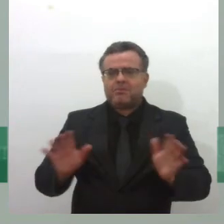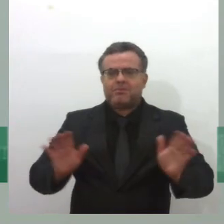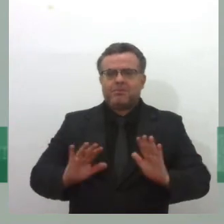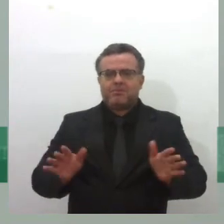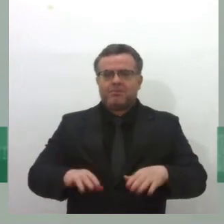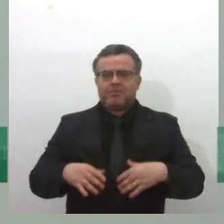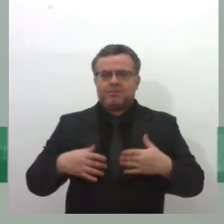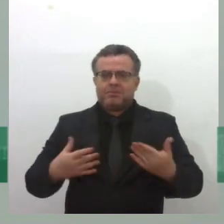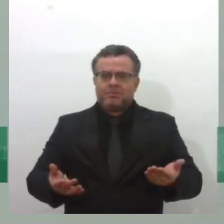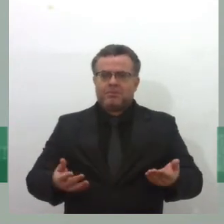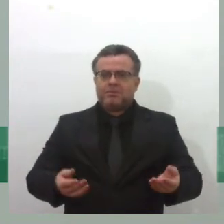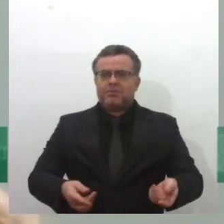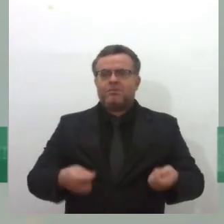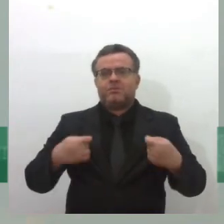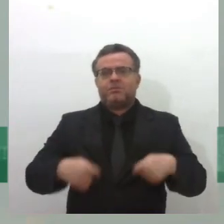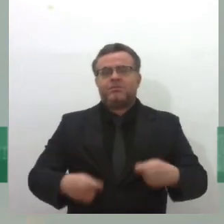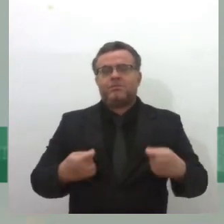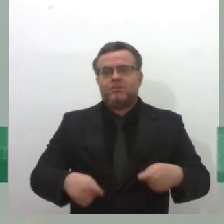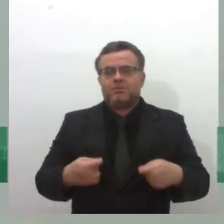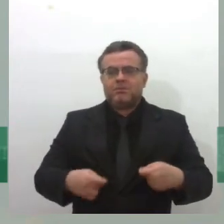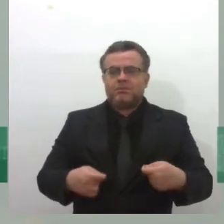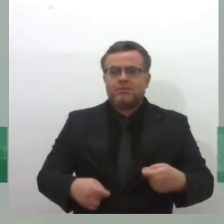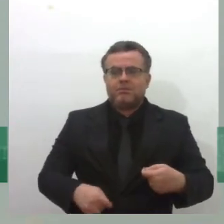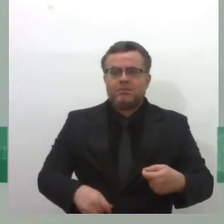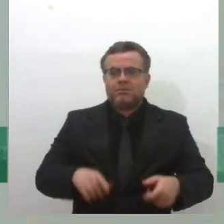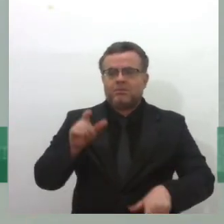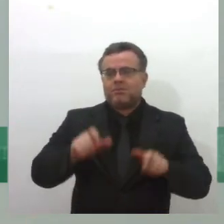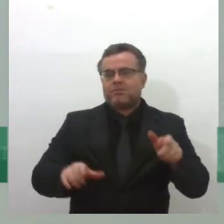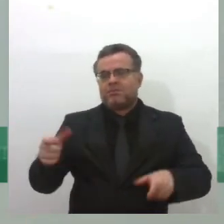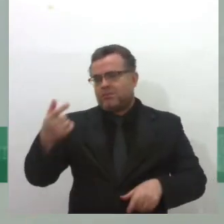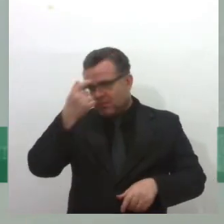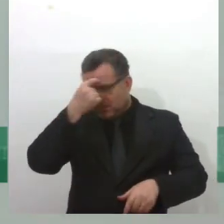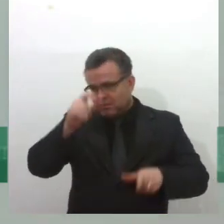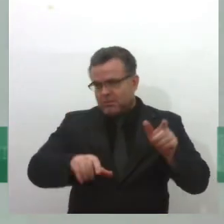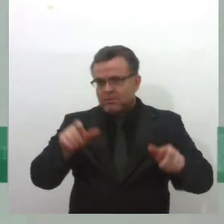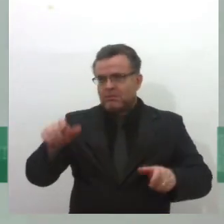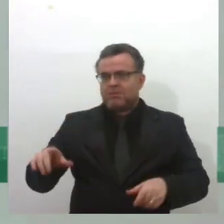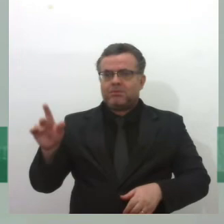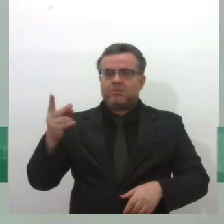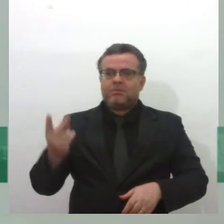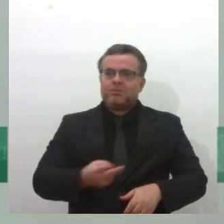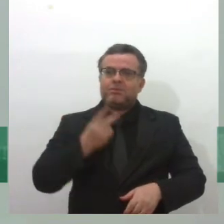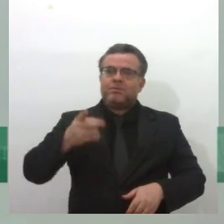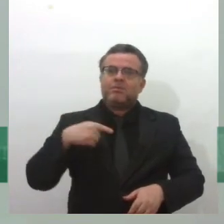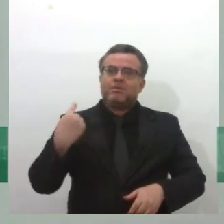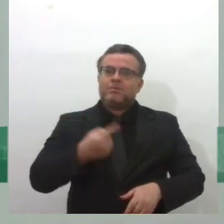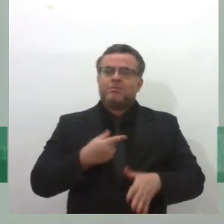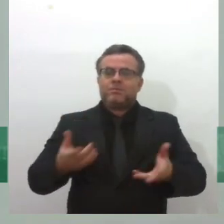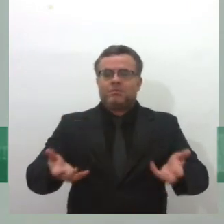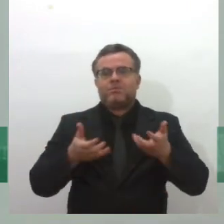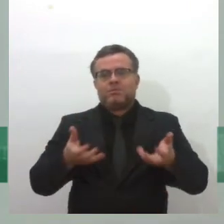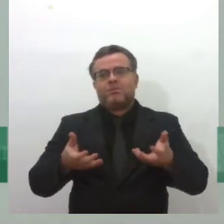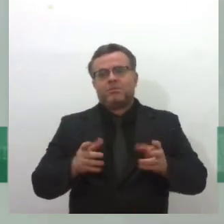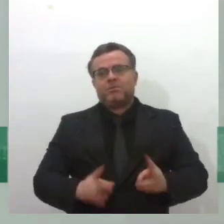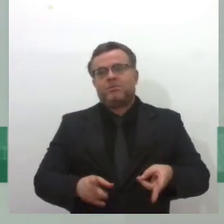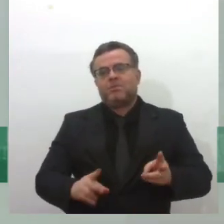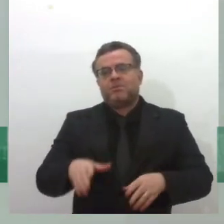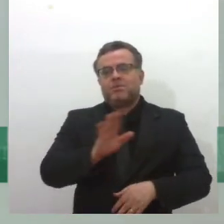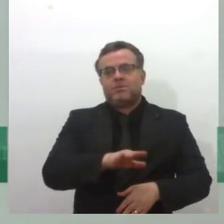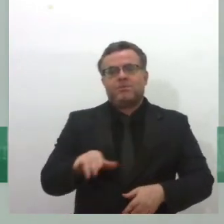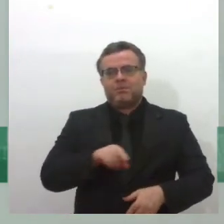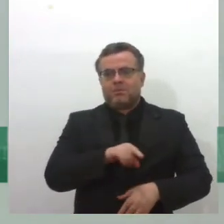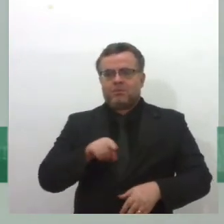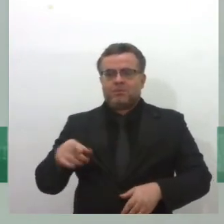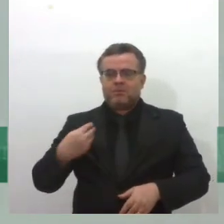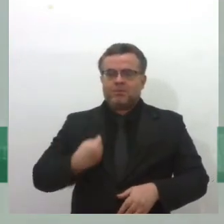de partido, mas depende de consciência, de valores que a gente quer que as crianças cultivem